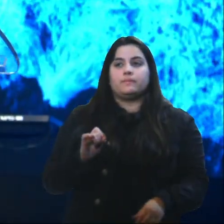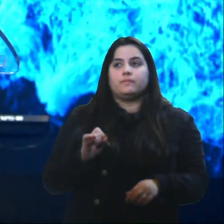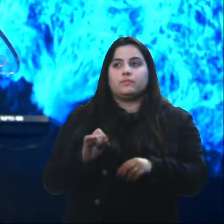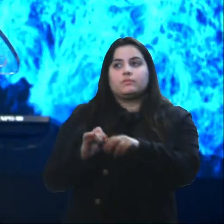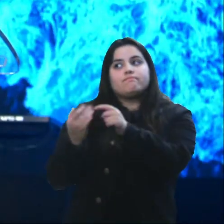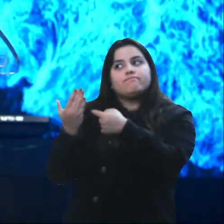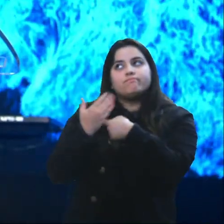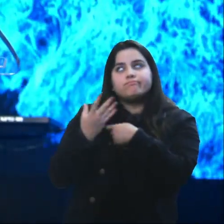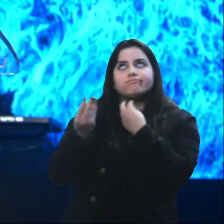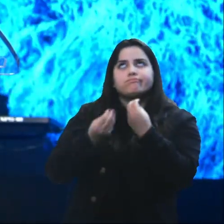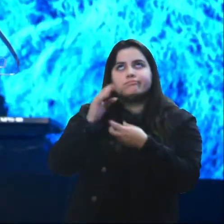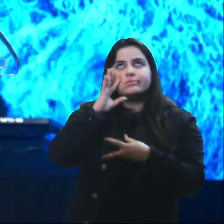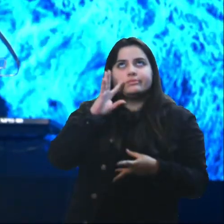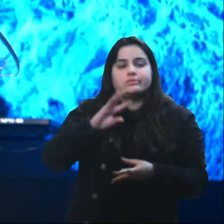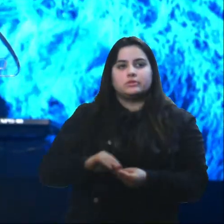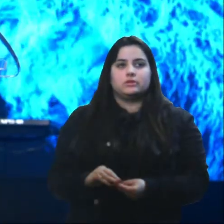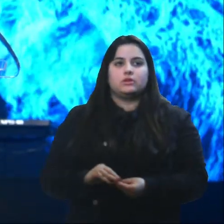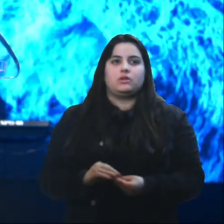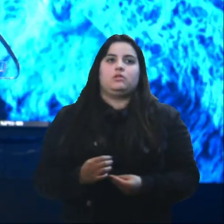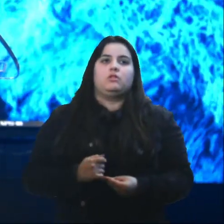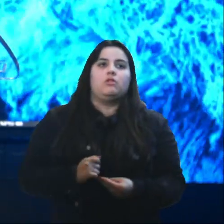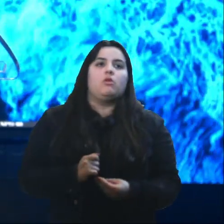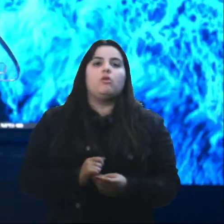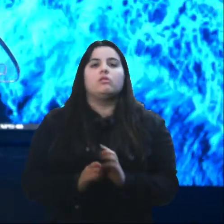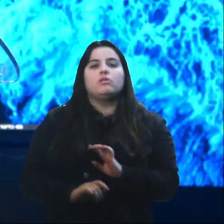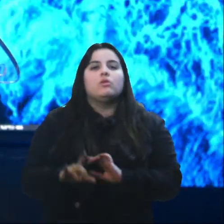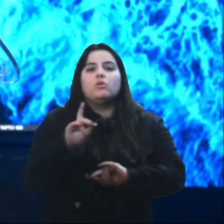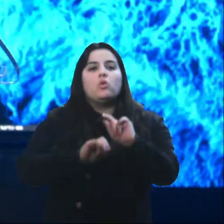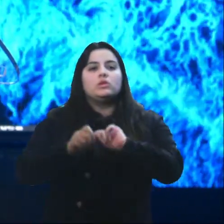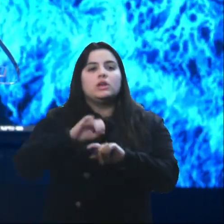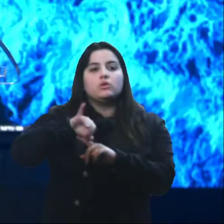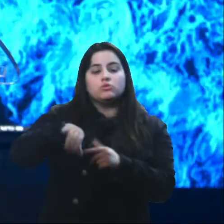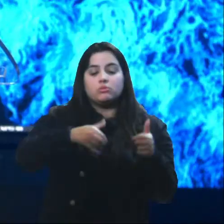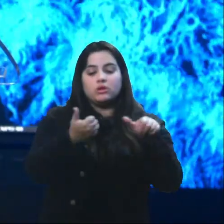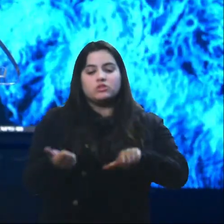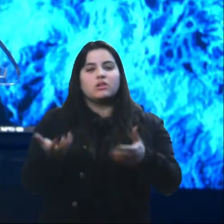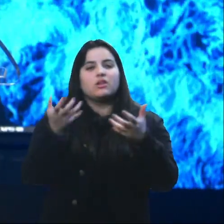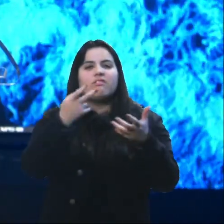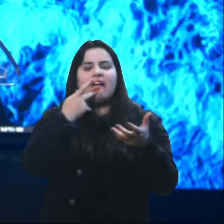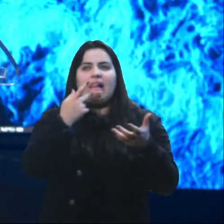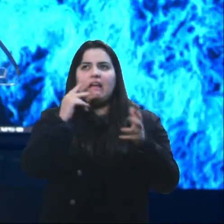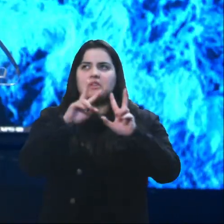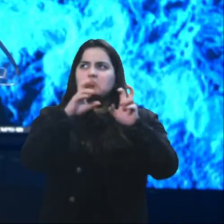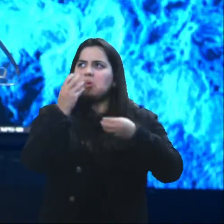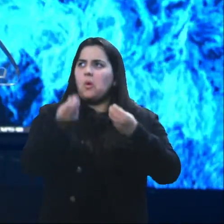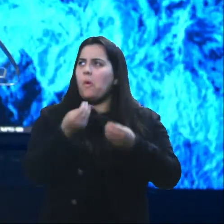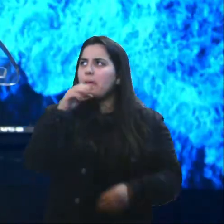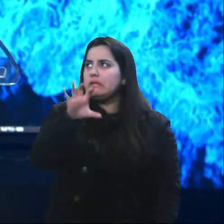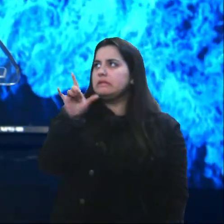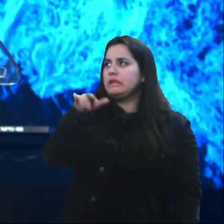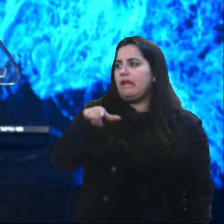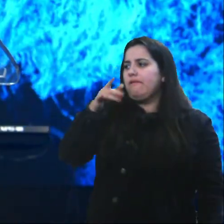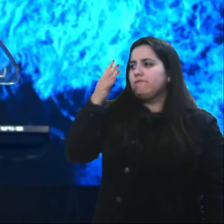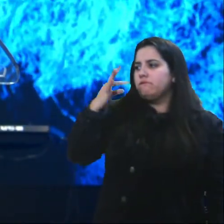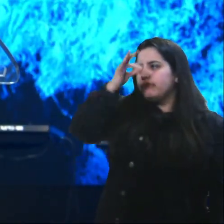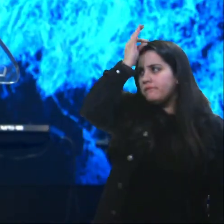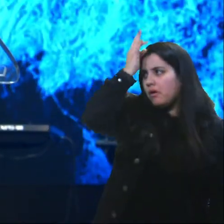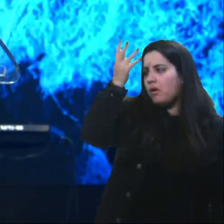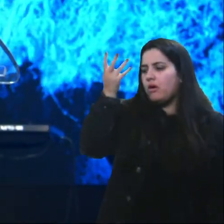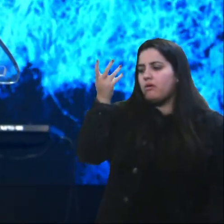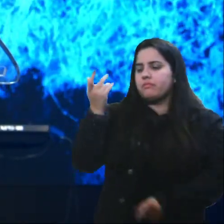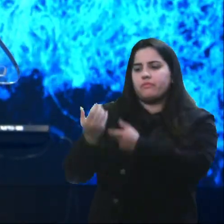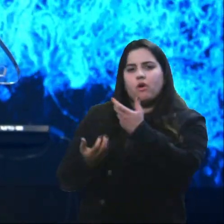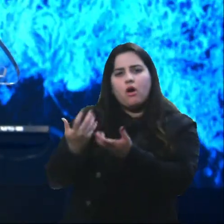ajuda a entender o que João Batista queria dizer com batismo no Espírito e no fogo. No versículo 12 ele diz,